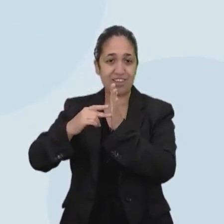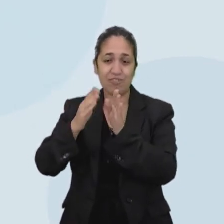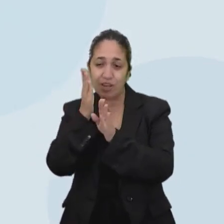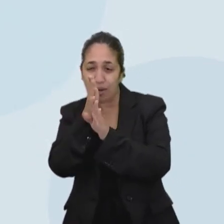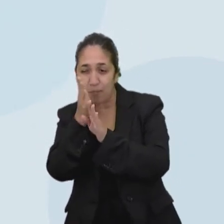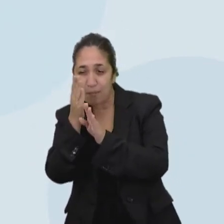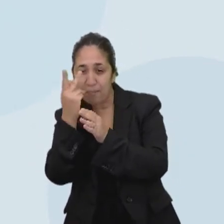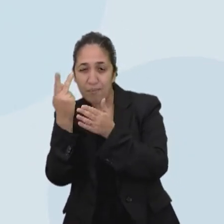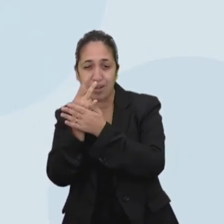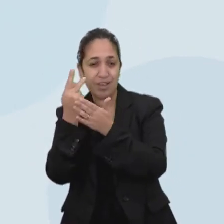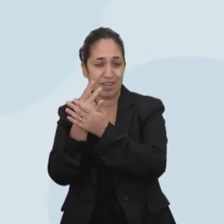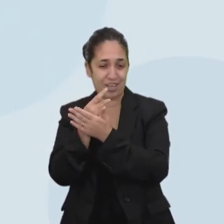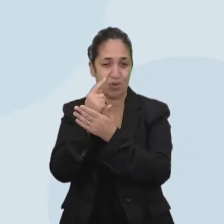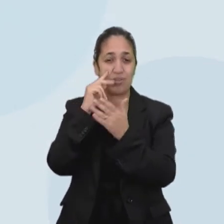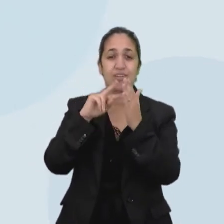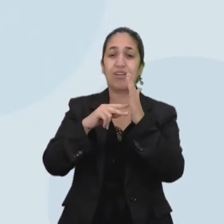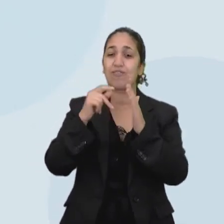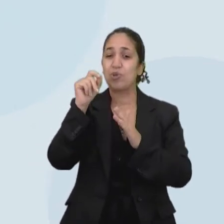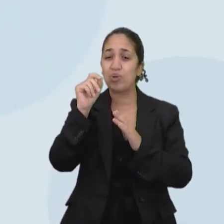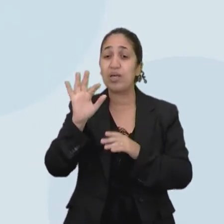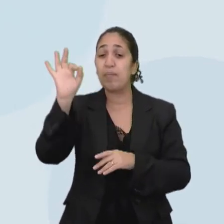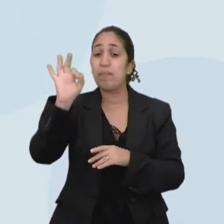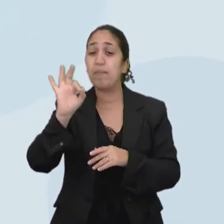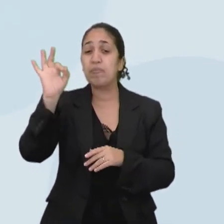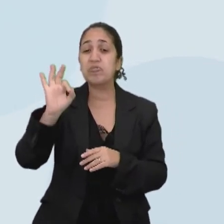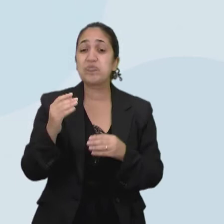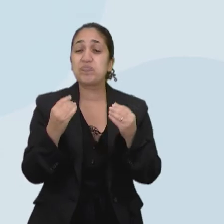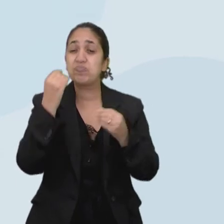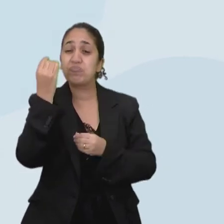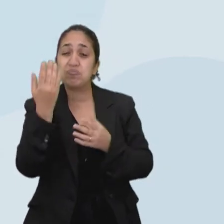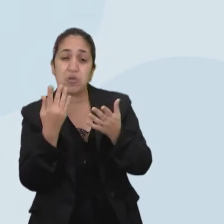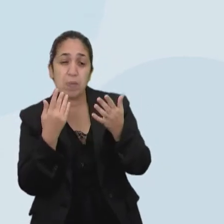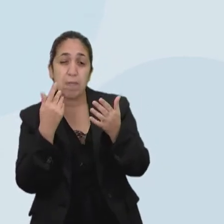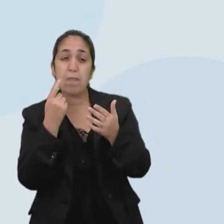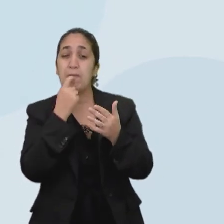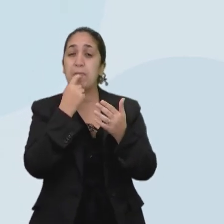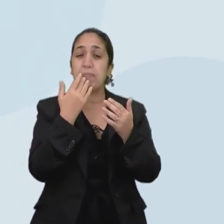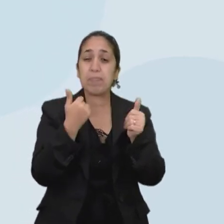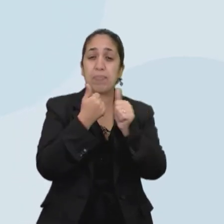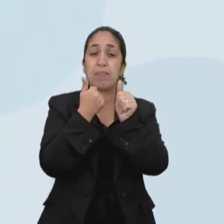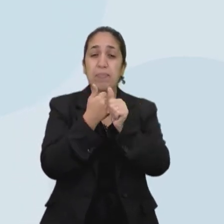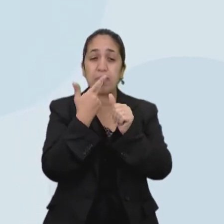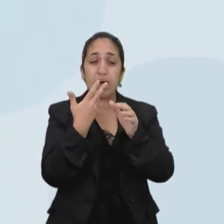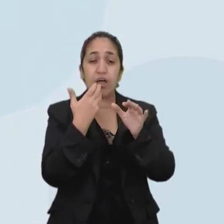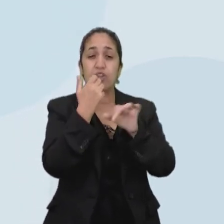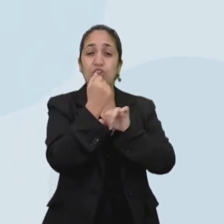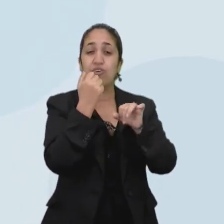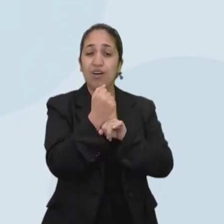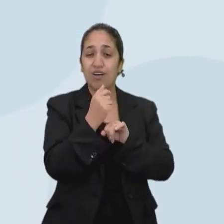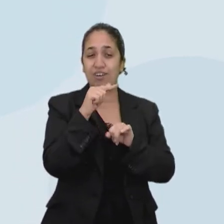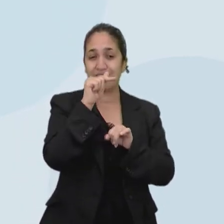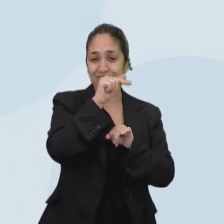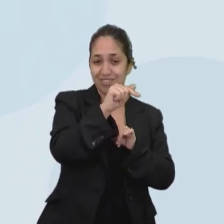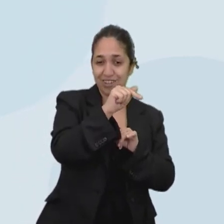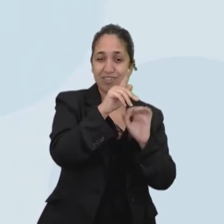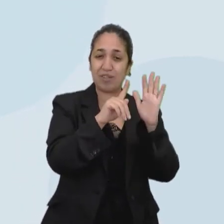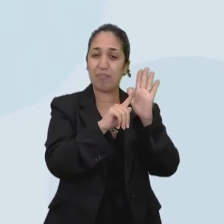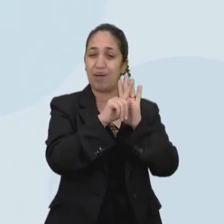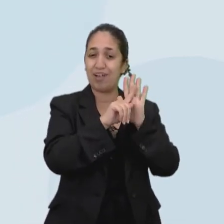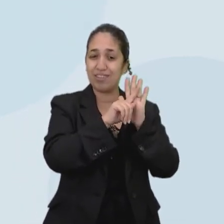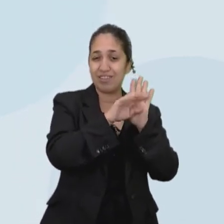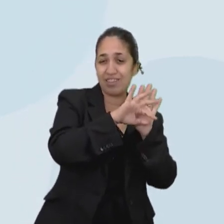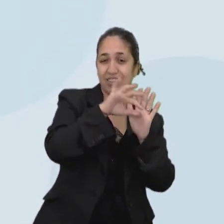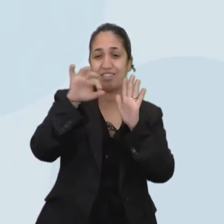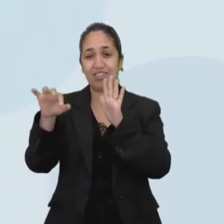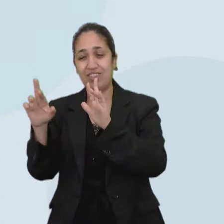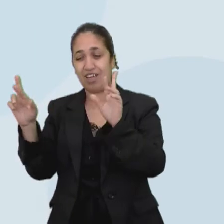de erro, na realidade, o que é? Ela é a porcentagem que indica o quão próximos os resultados estão da amostra em